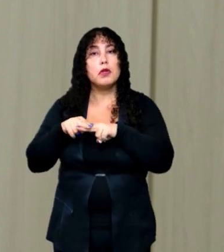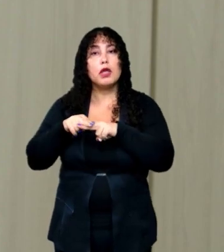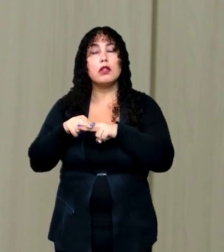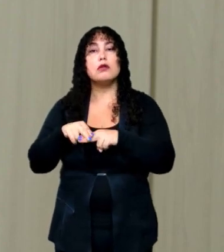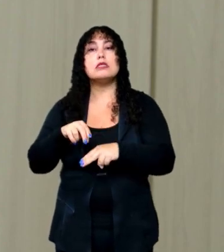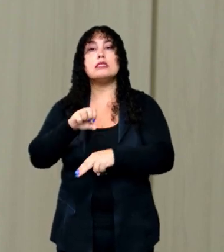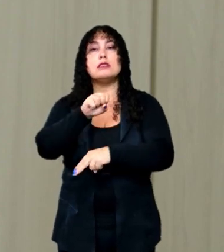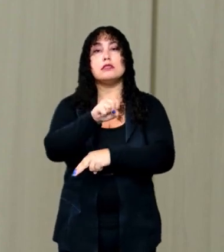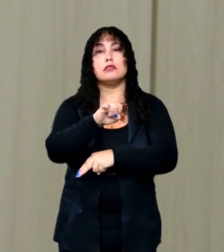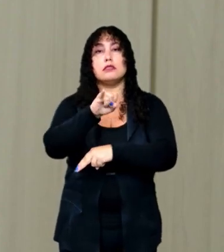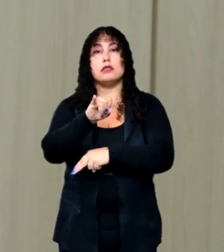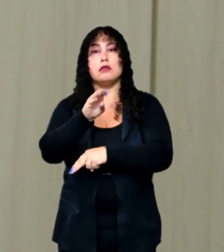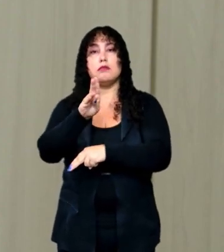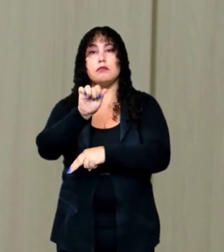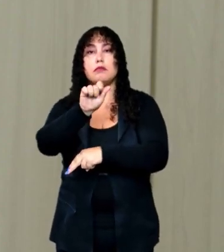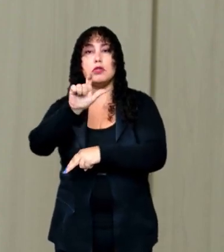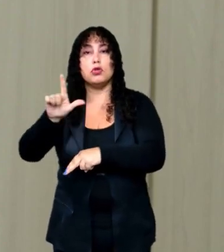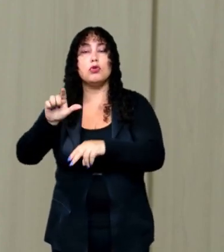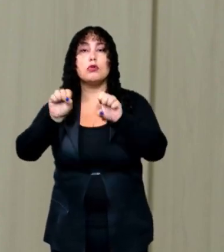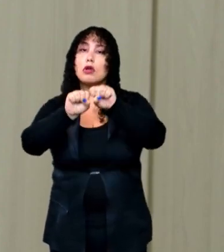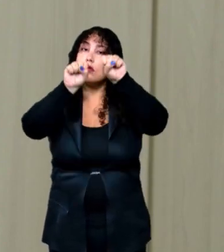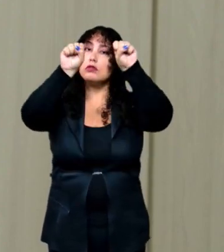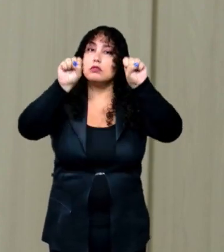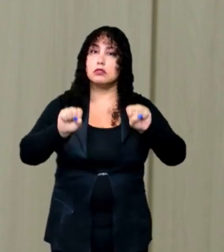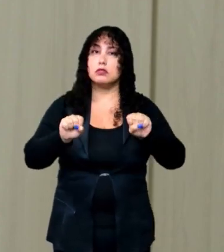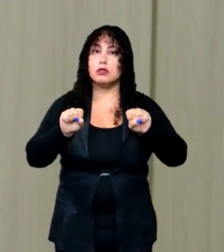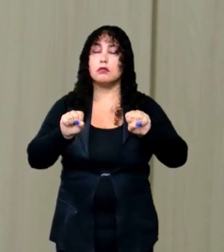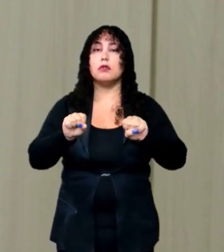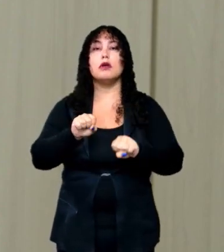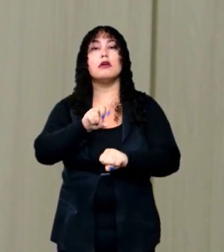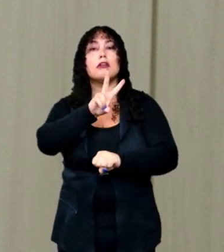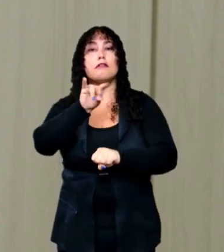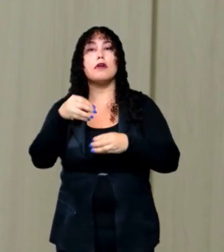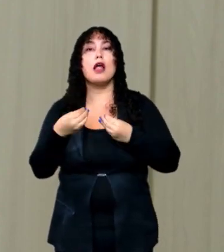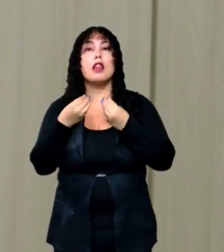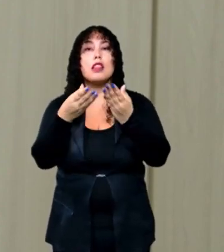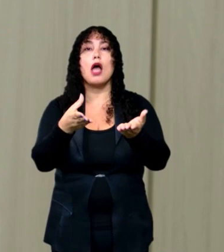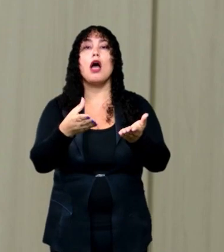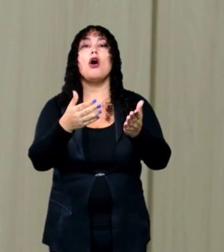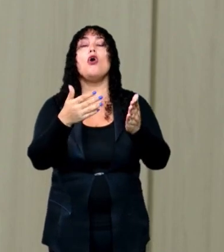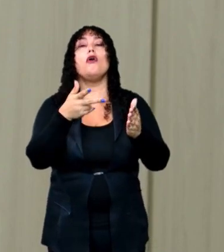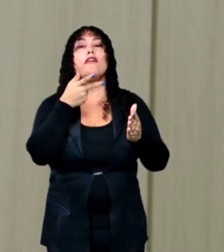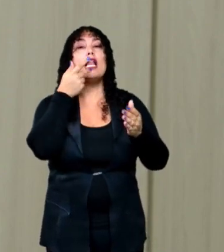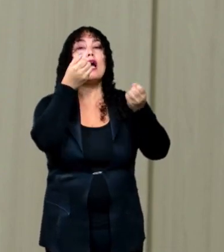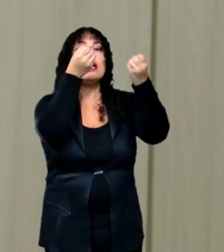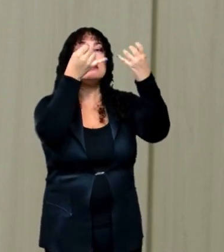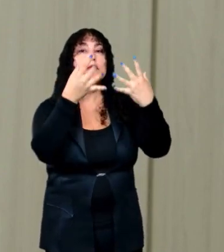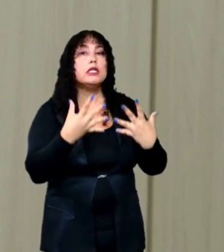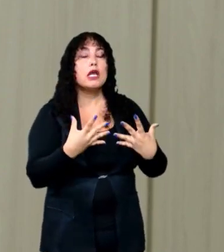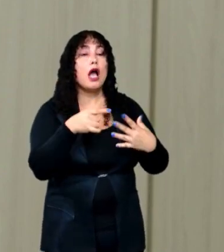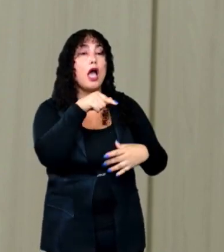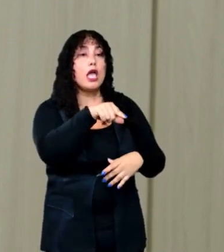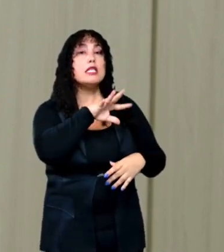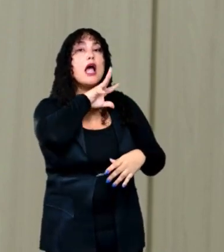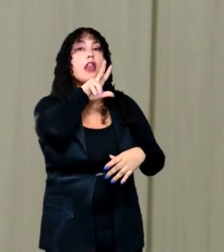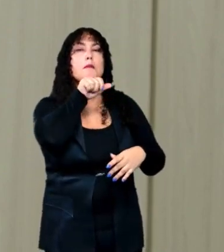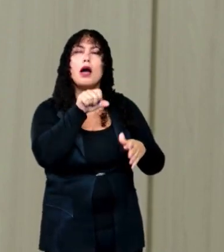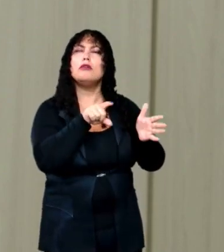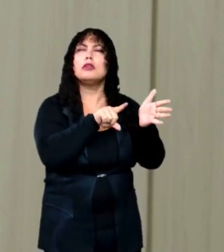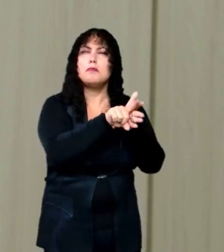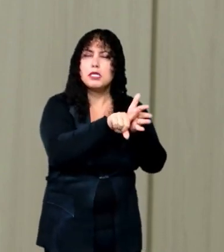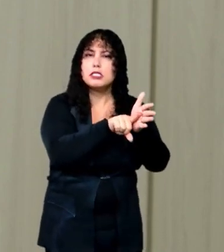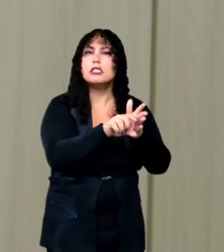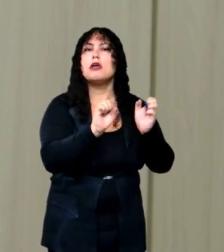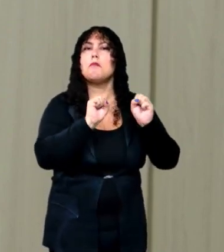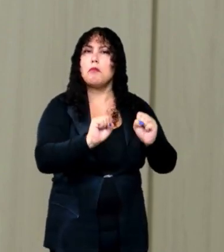CISBio, né? Que é um sistema que vai dar um código para falar, olha, os animais silvestres, essa pesquisa ela pode ser